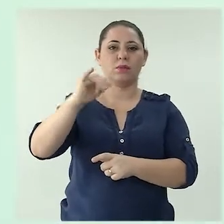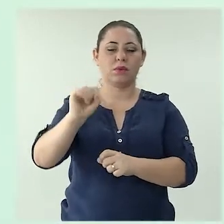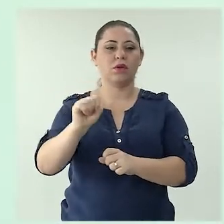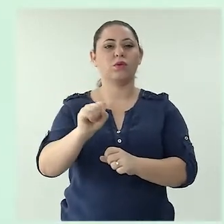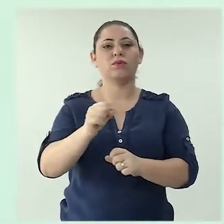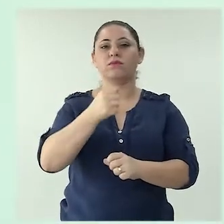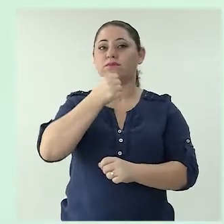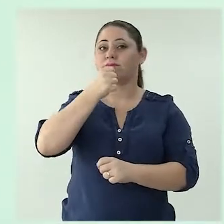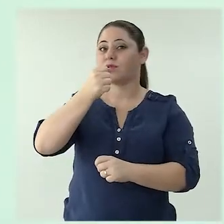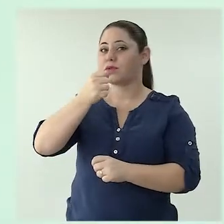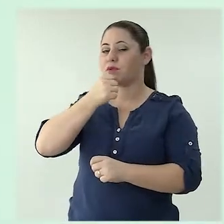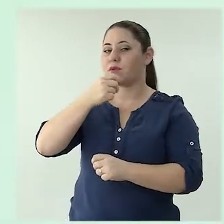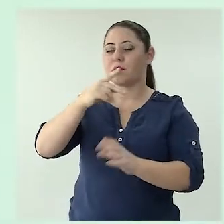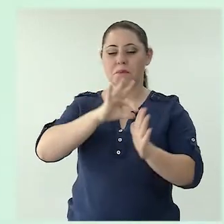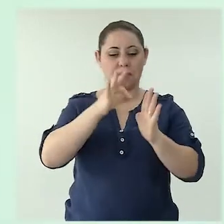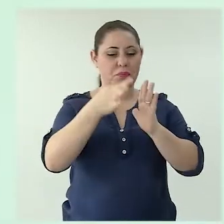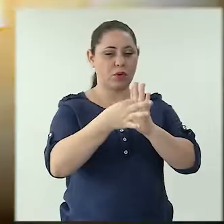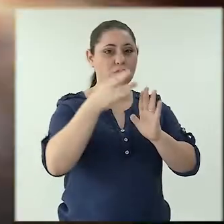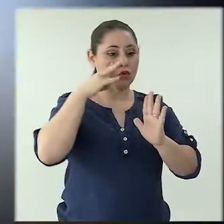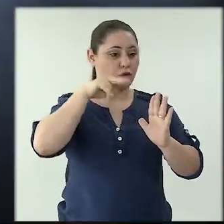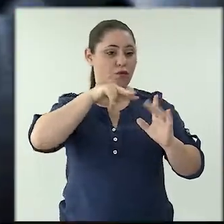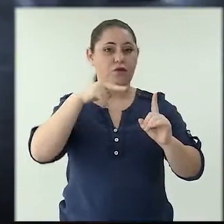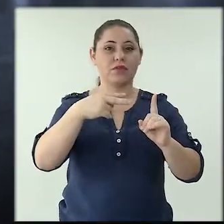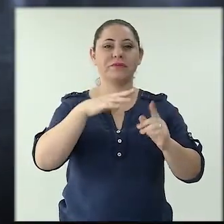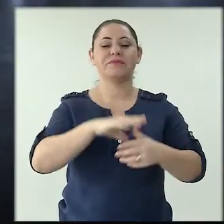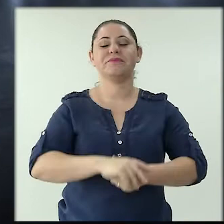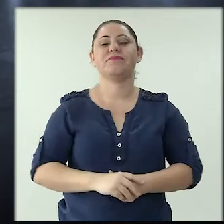assista a entrevista que preparamos para o Ponto de Vista.